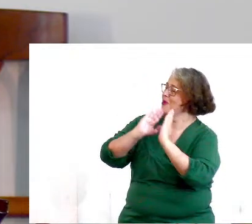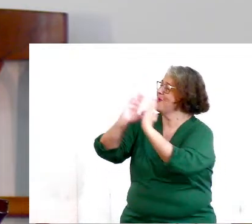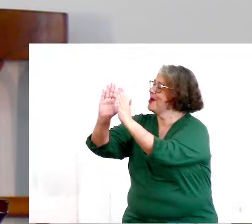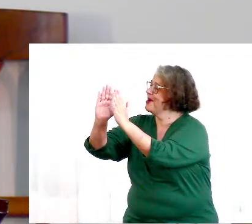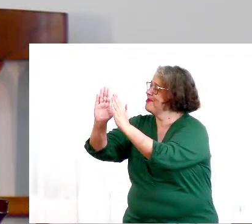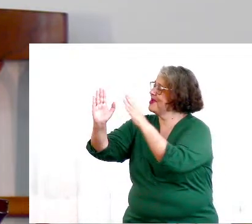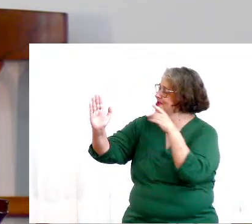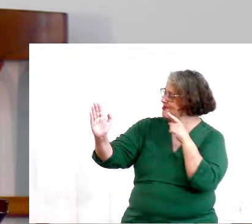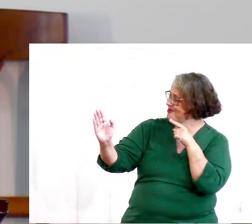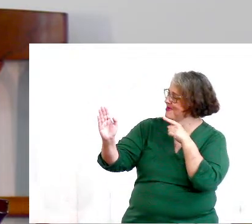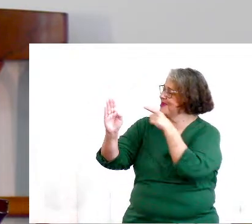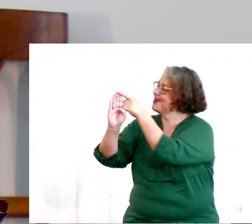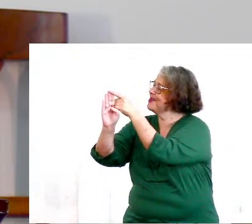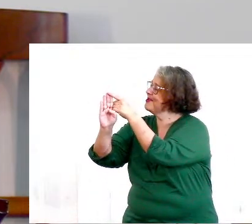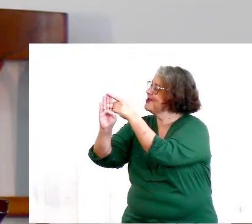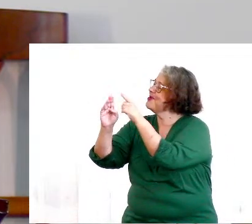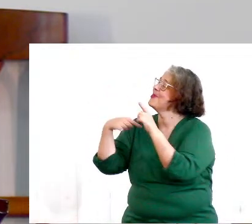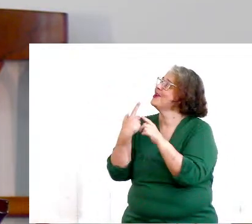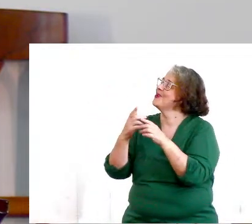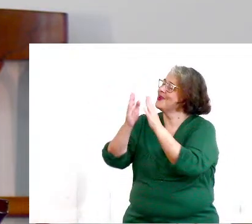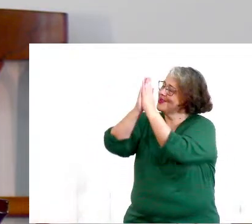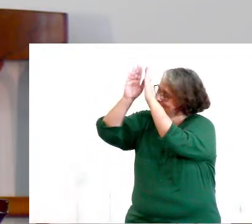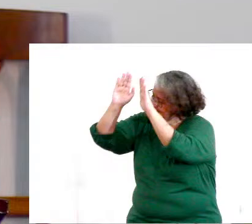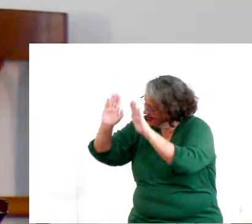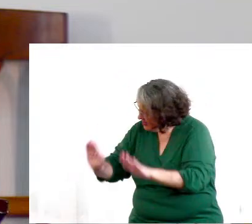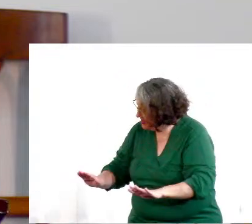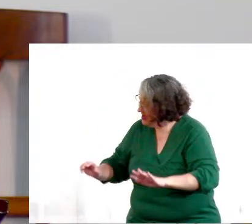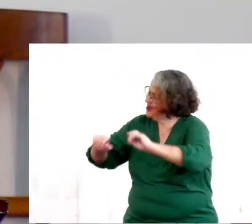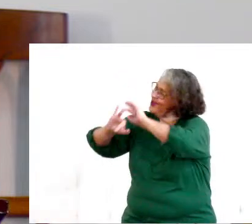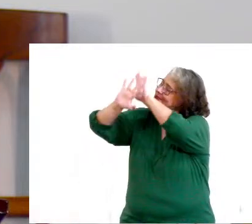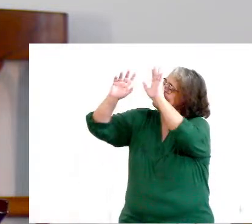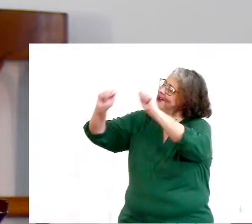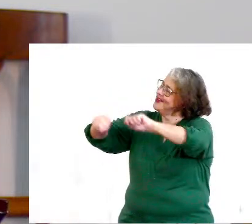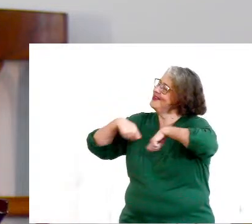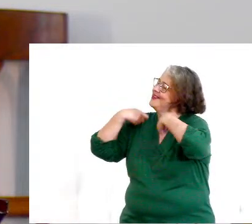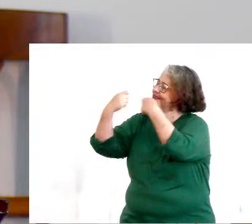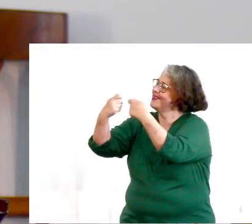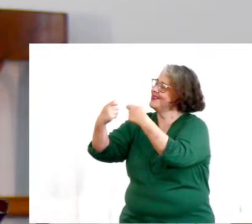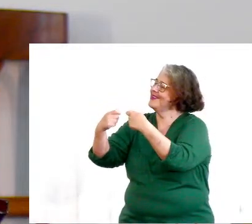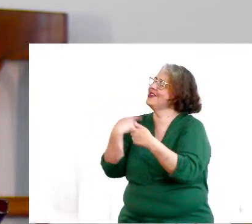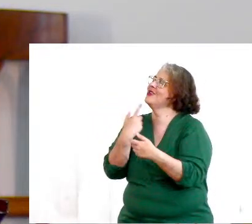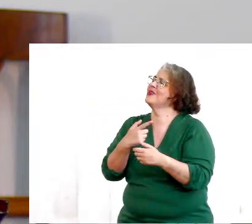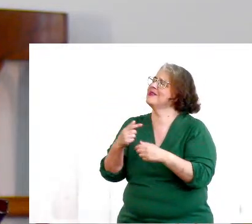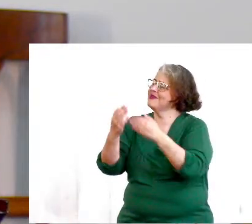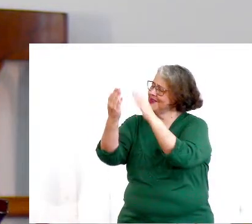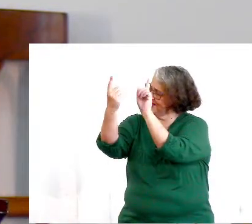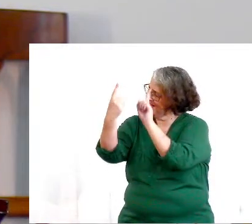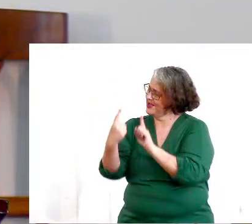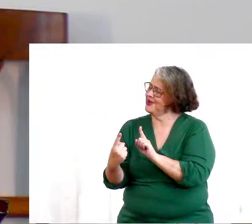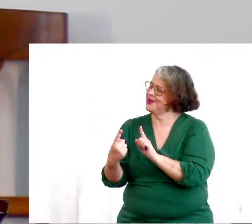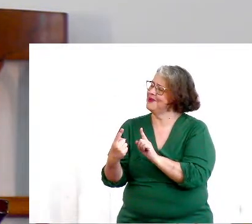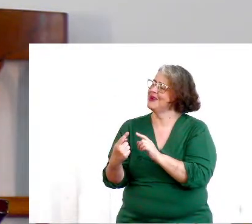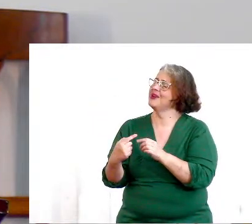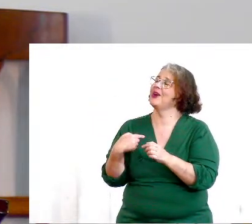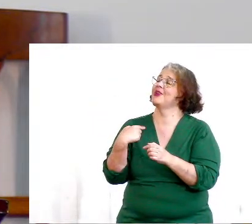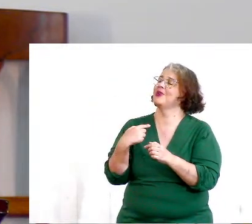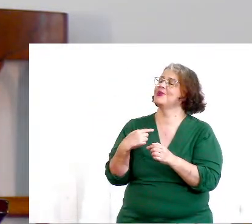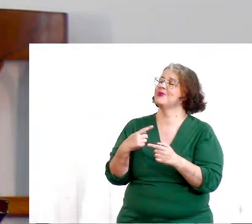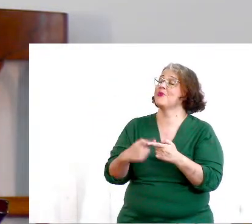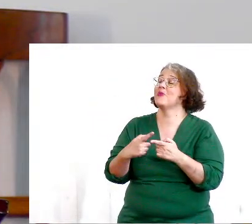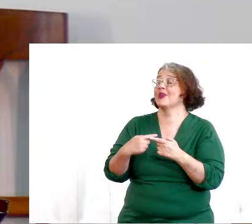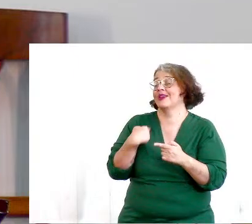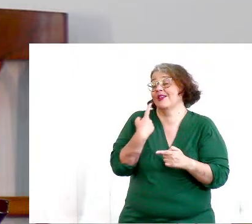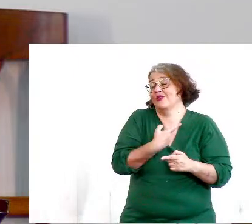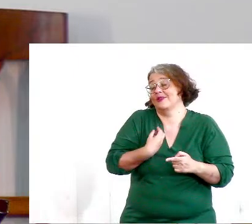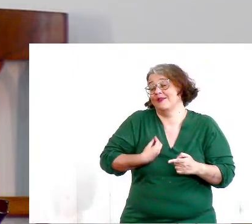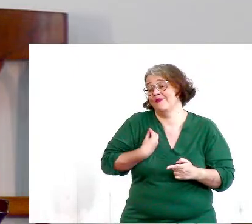te glorificarmos, te exaltarmos, vivermos assim diante do Senhor, a motivação da nossa existência, viver para ti